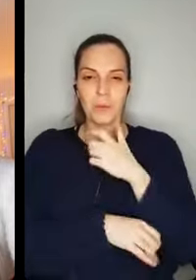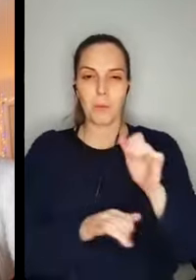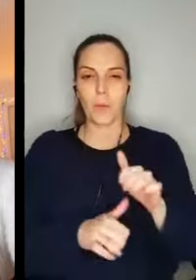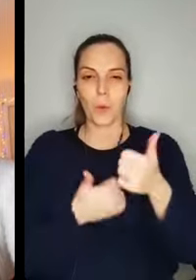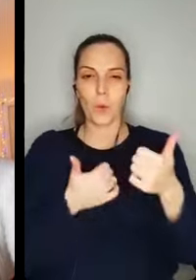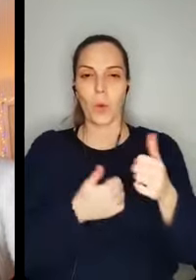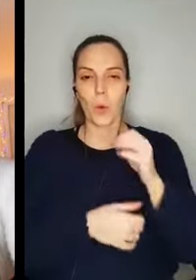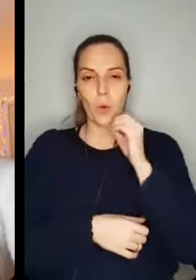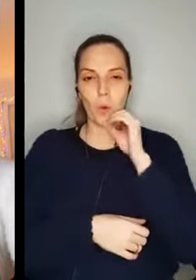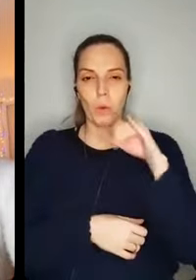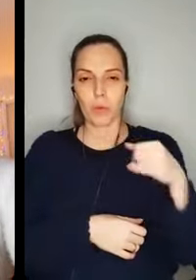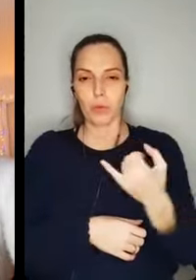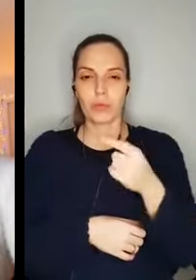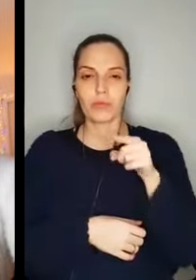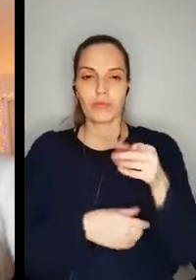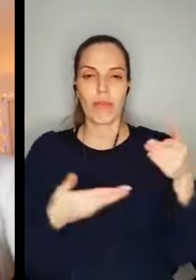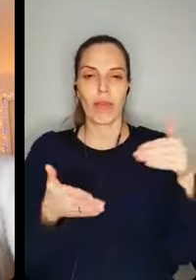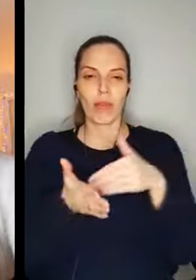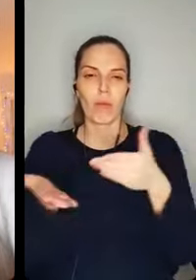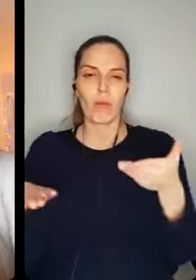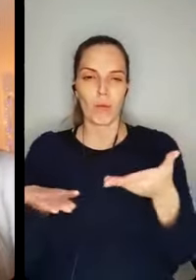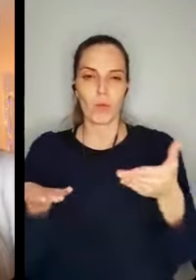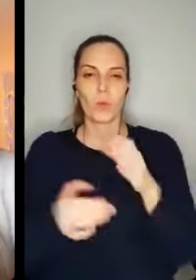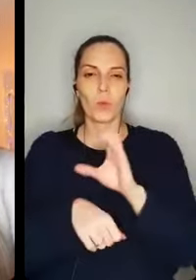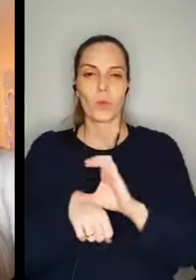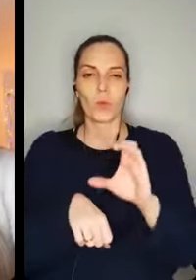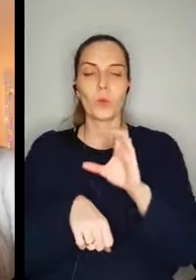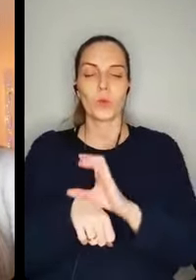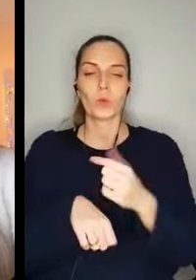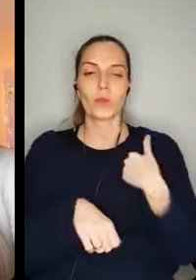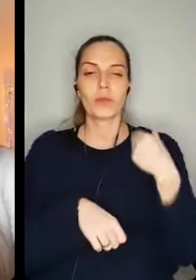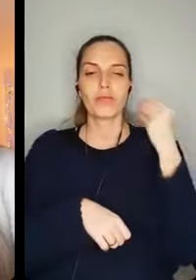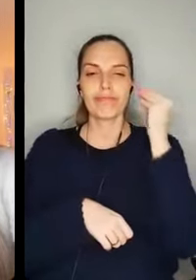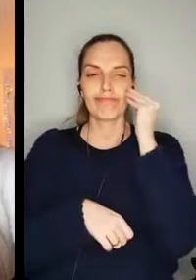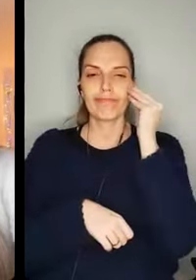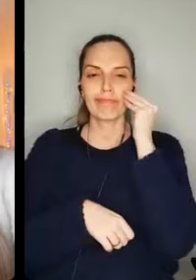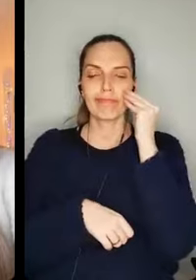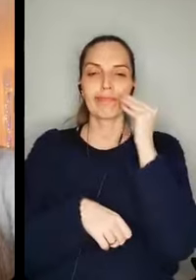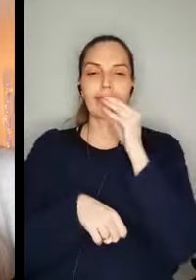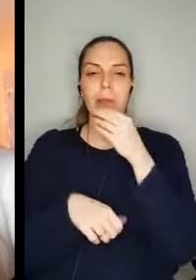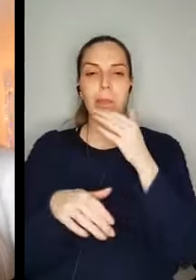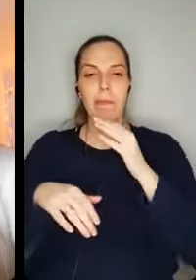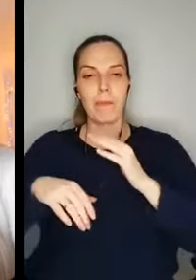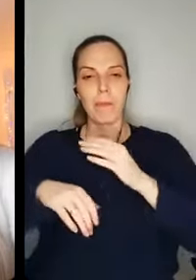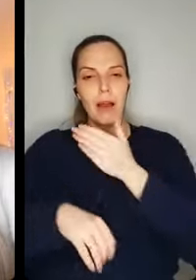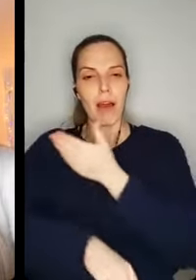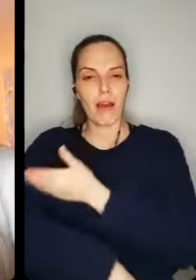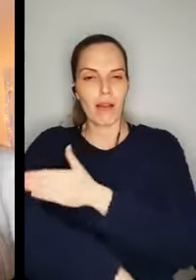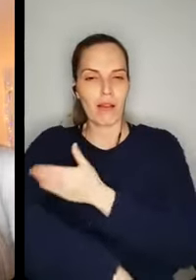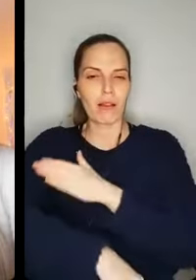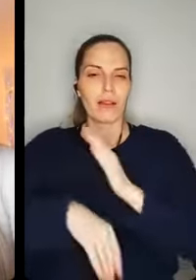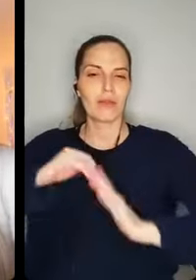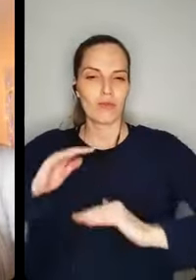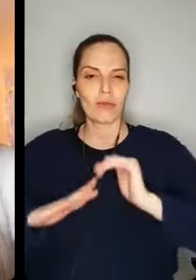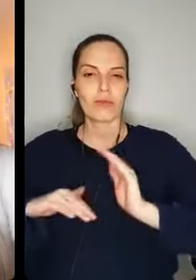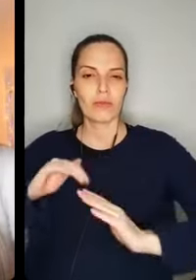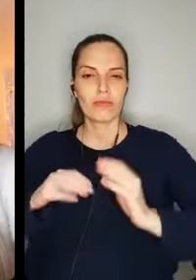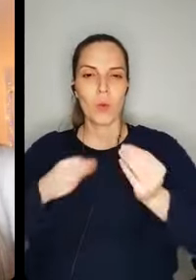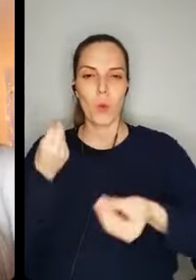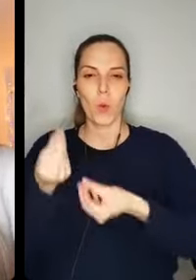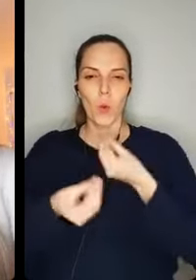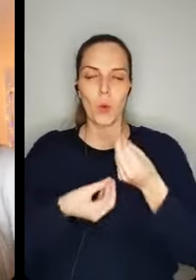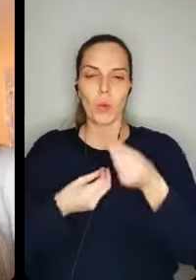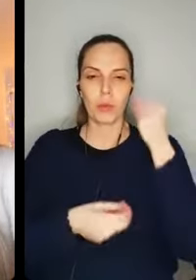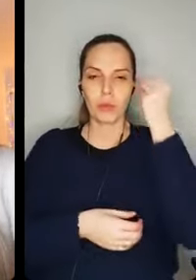agora do curso para experimentar na prática um pouco. E ver como que é a psicologia aplicada, né? Não só a